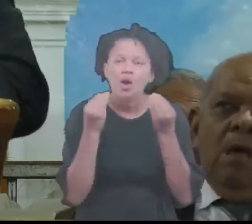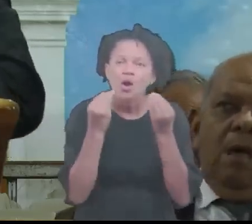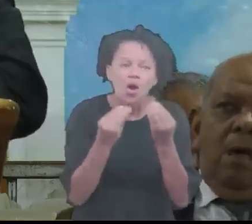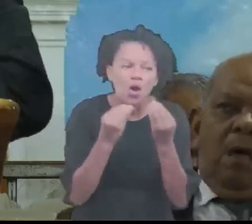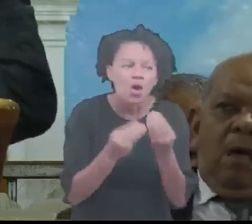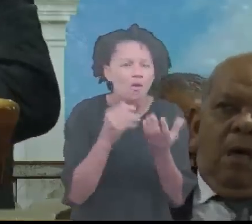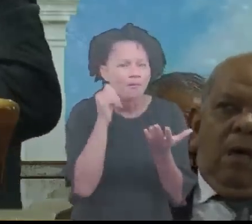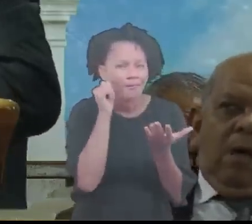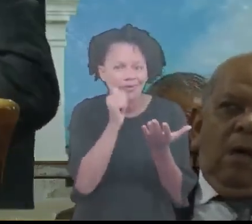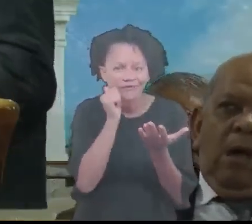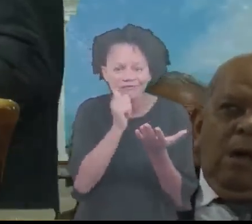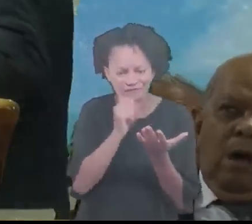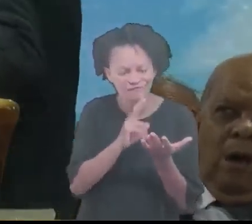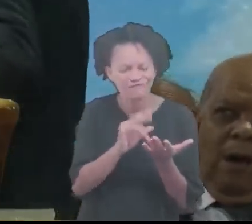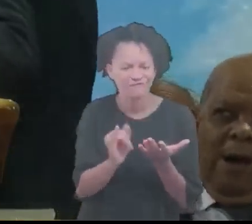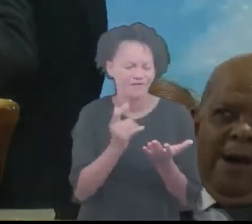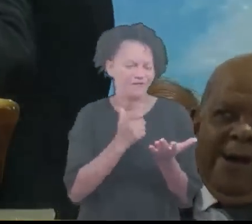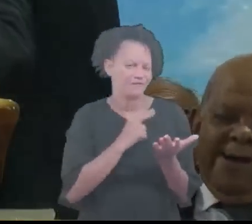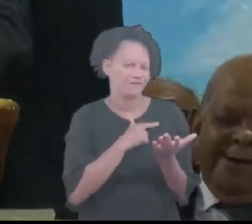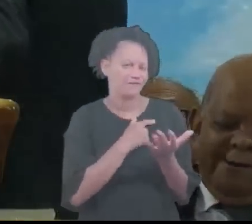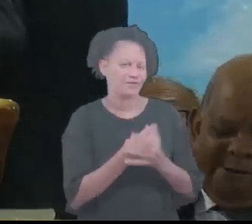ficar feia?